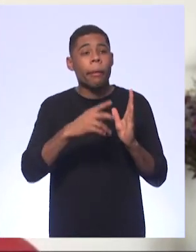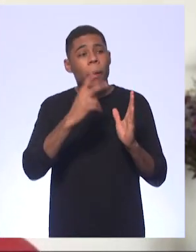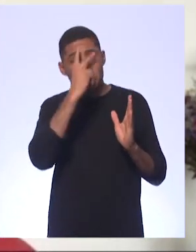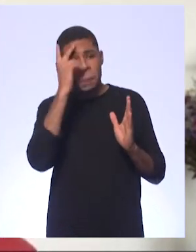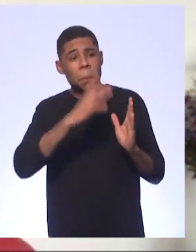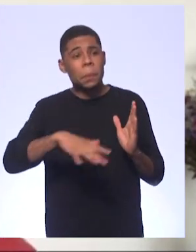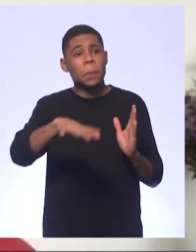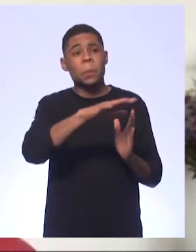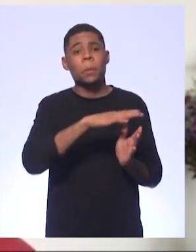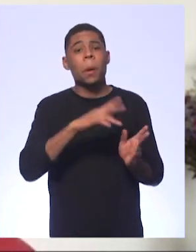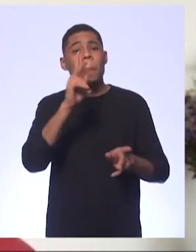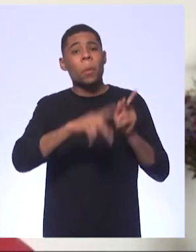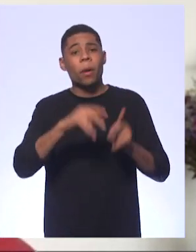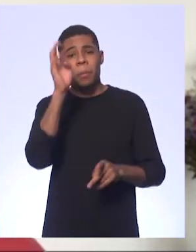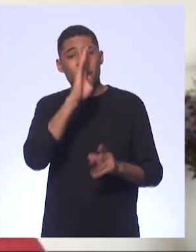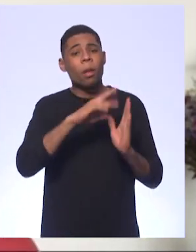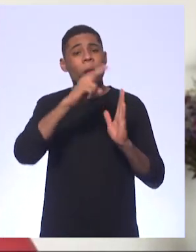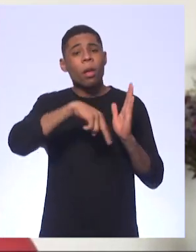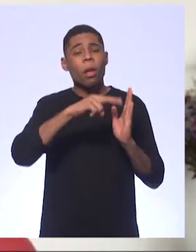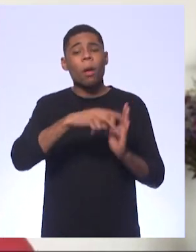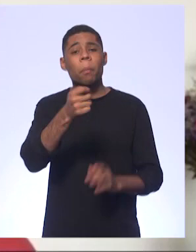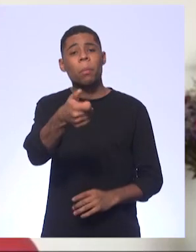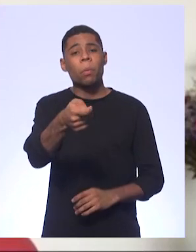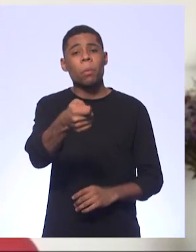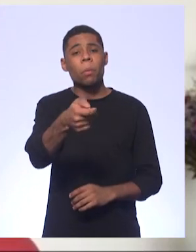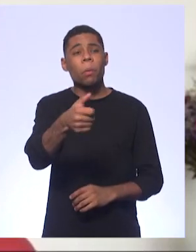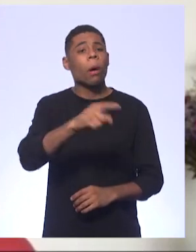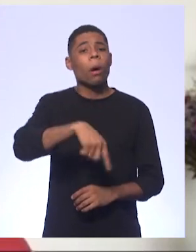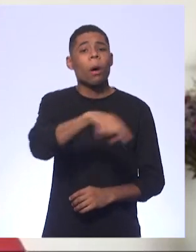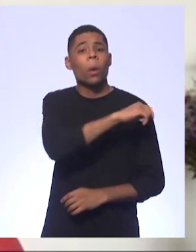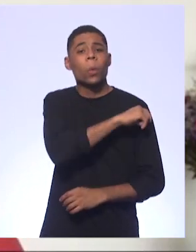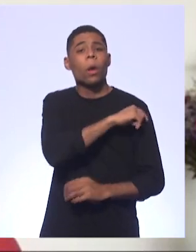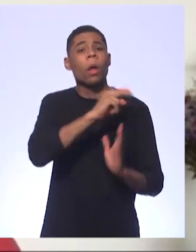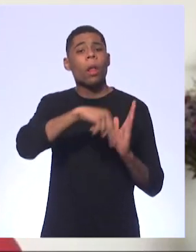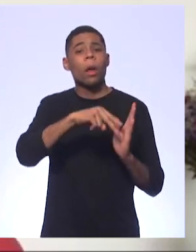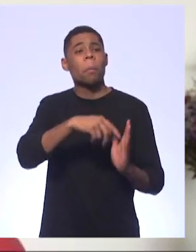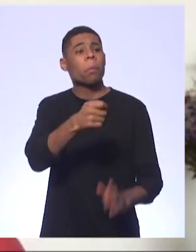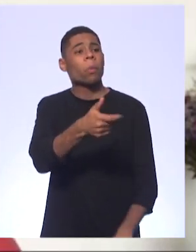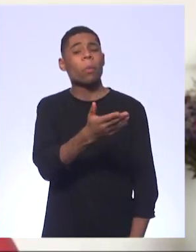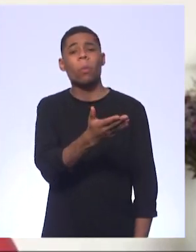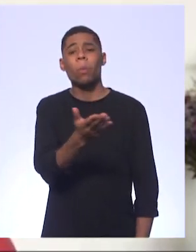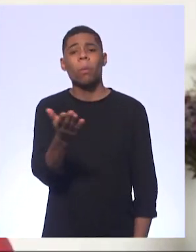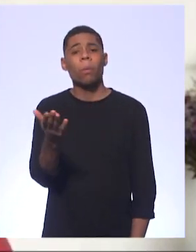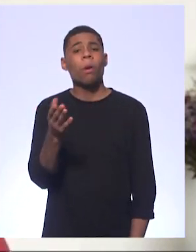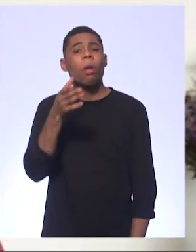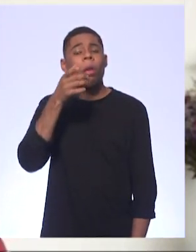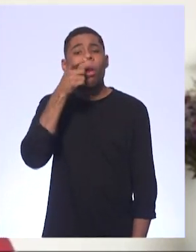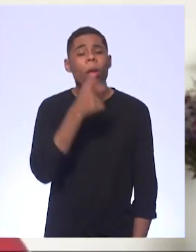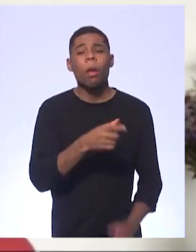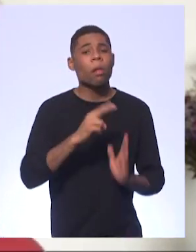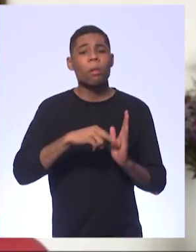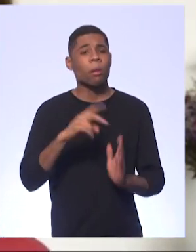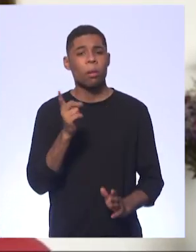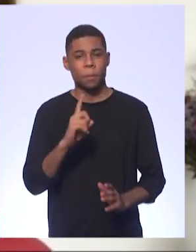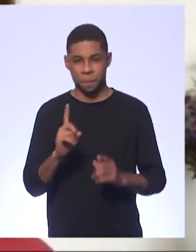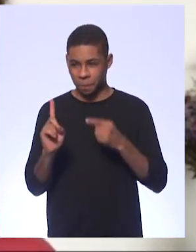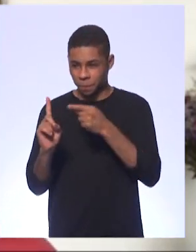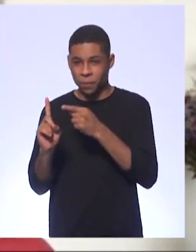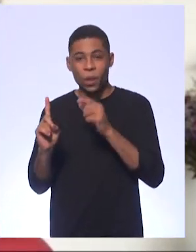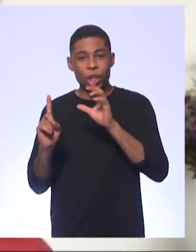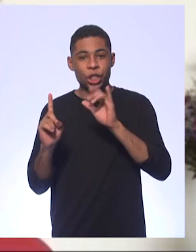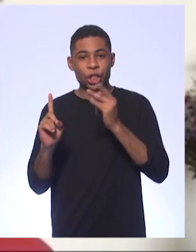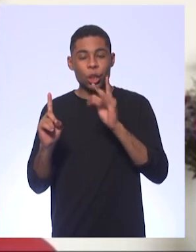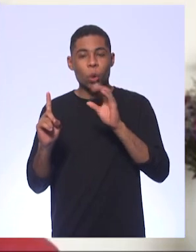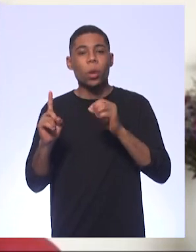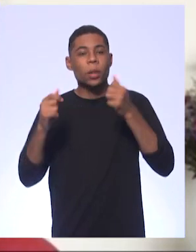do povo brasileiro, dos nossos alunos, da nossa rede, mas do povo em geral. Eu até já vi o Chico falar que